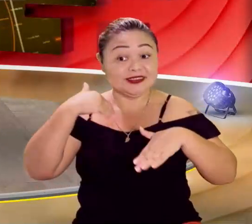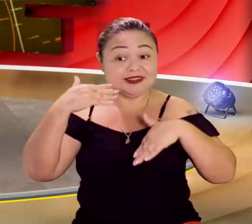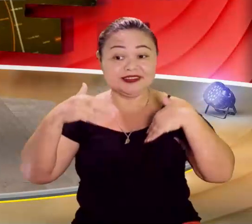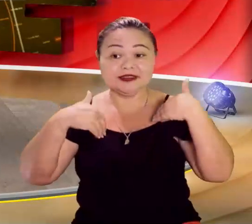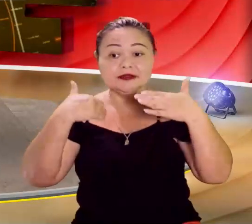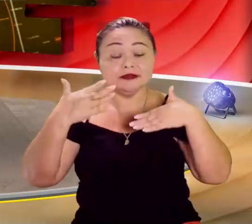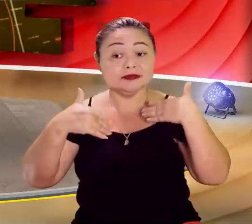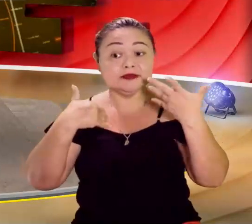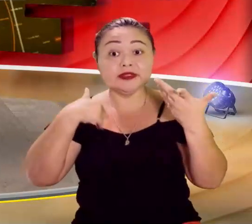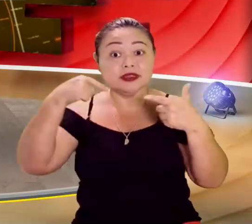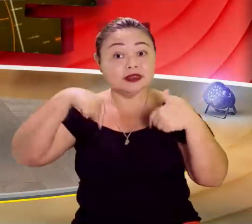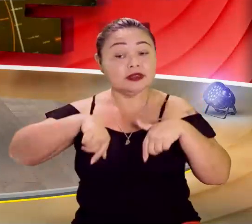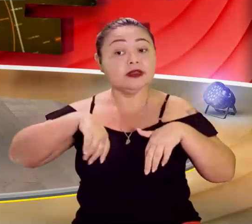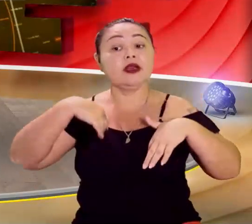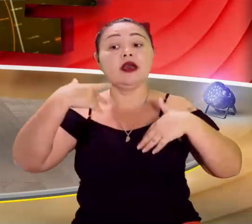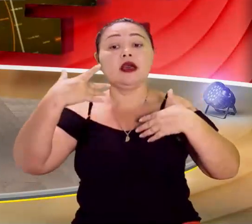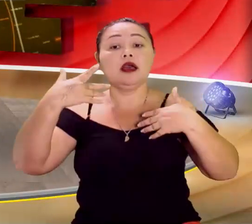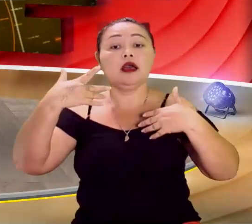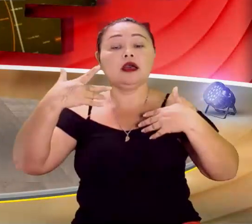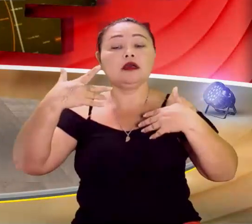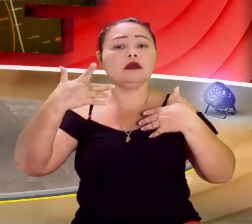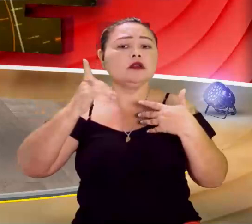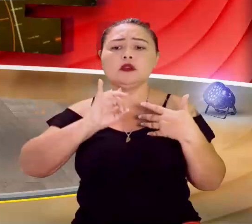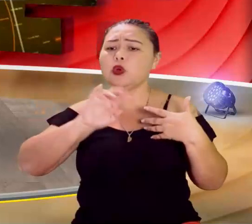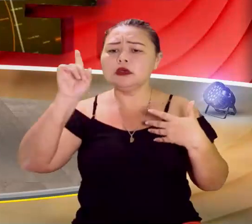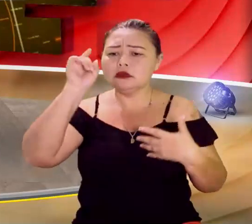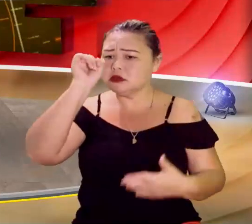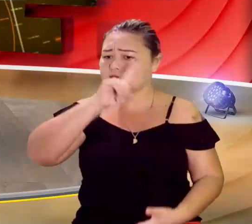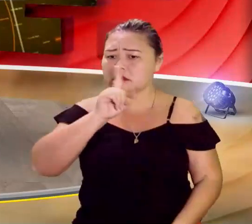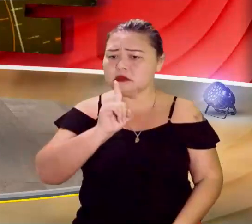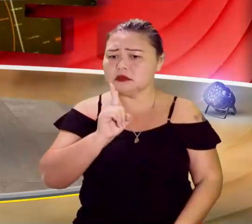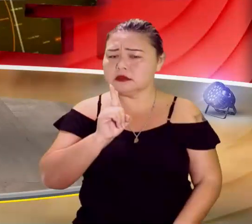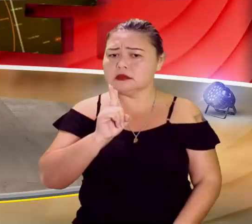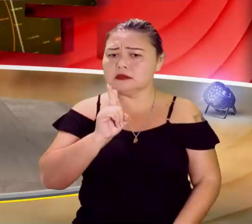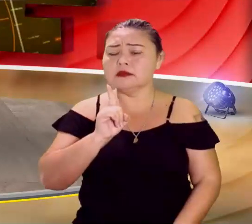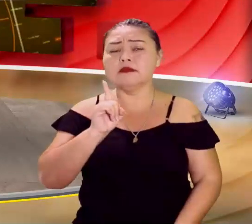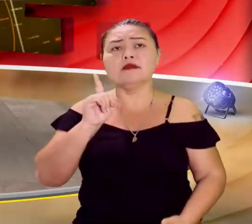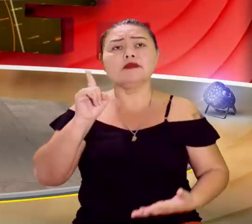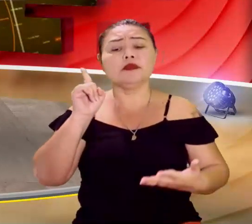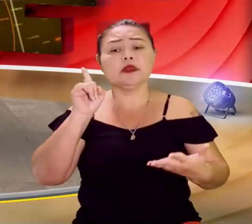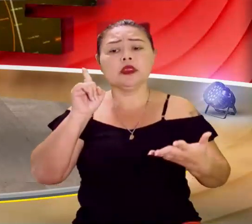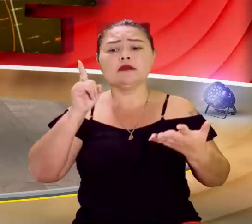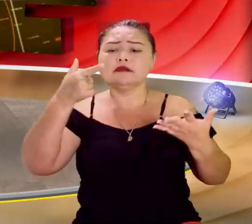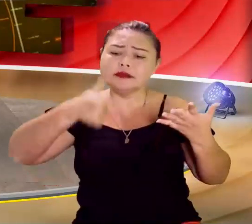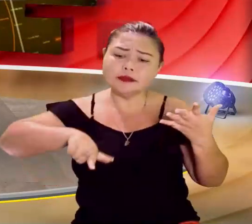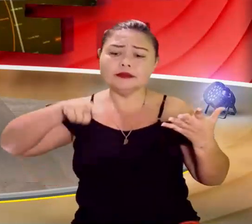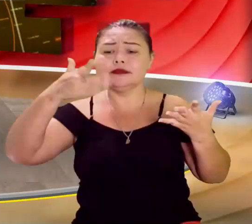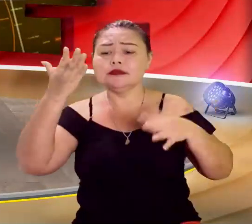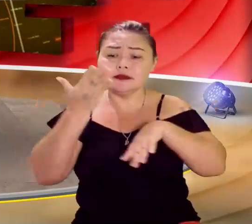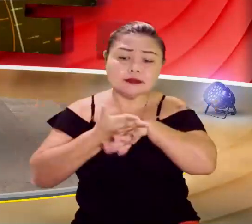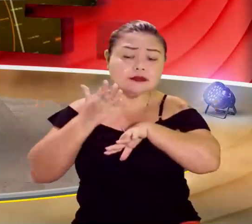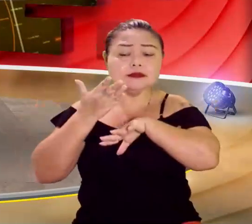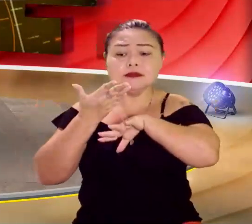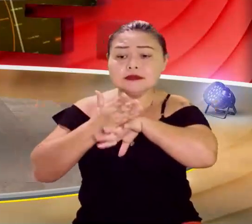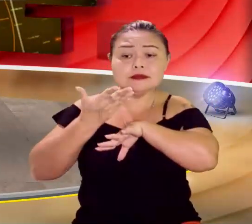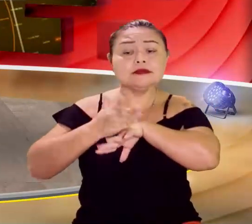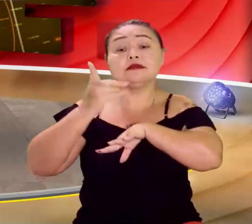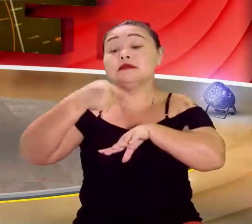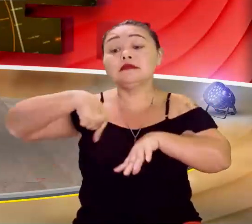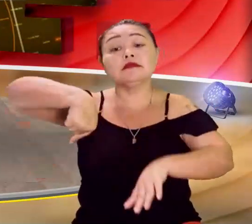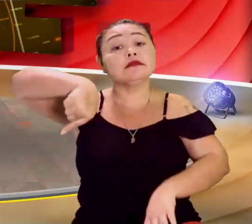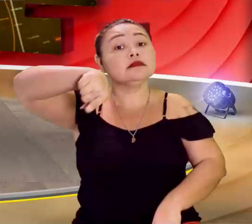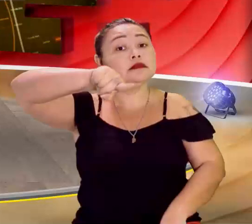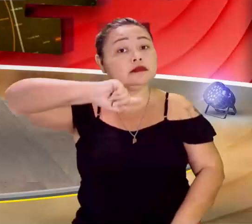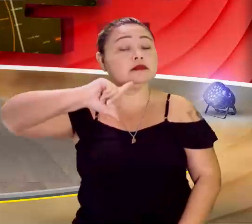ponto em que até pra gente ela fica, porque assim, não é que é difícil, é porque é muita repetição, é muito exercício. E para